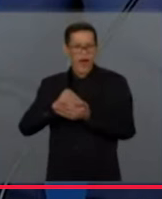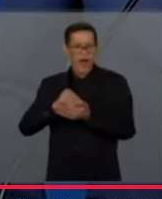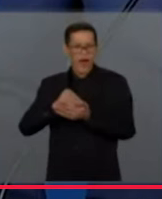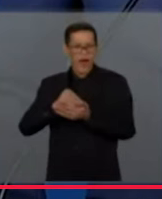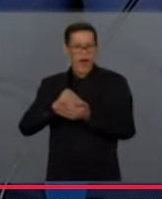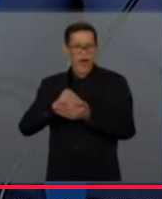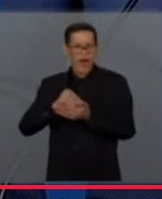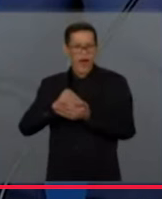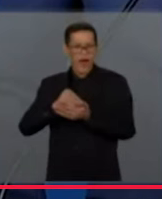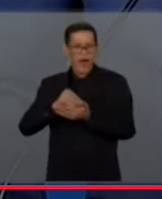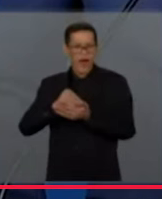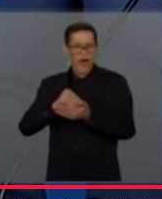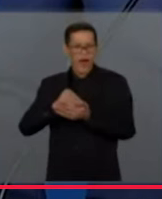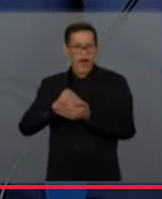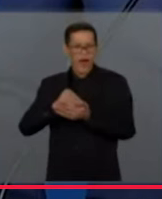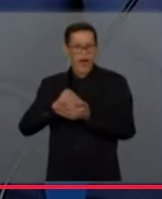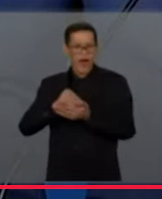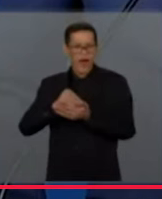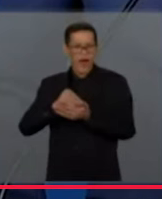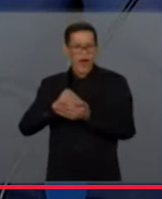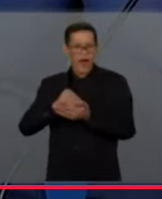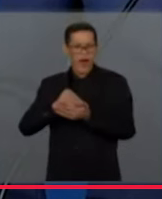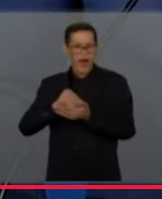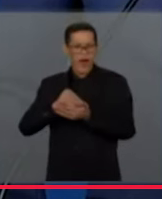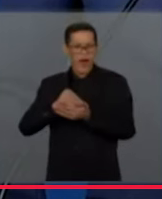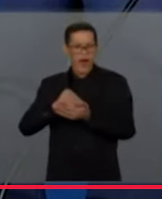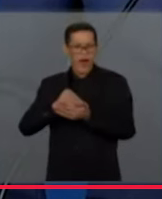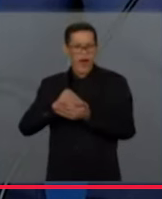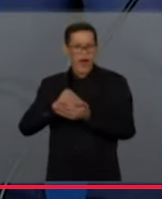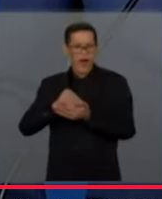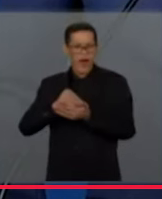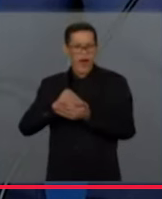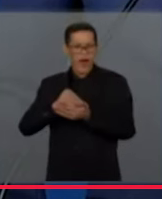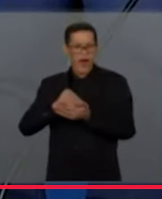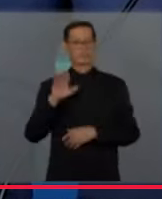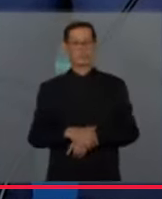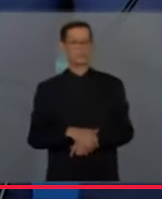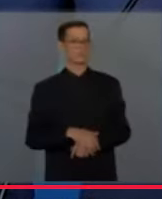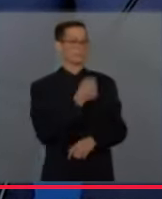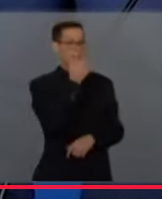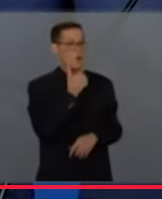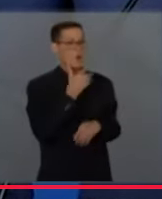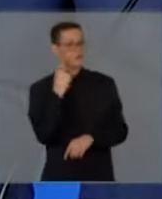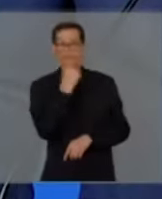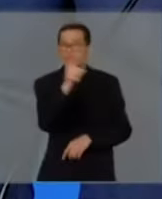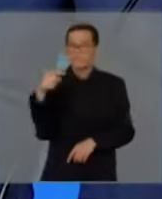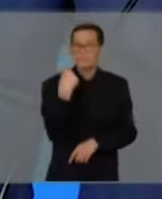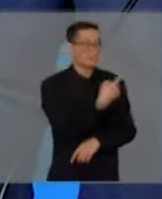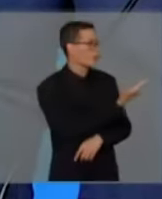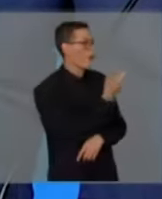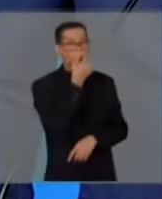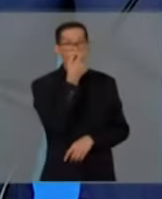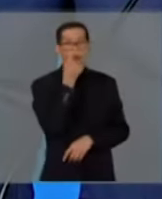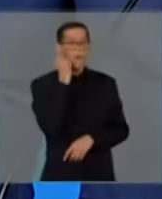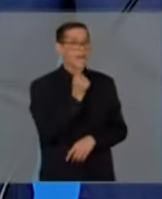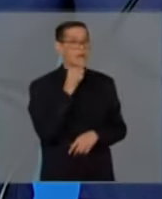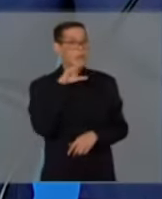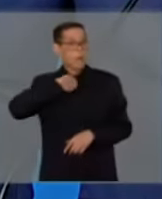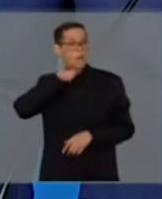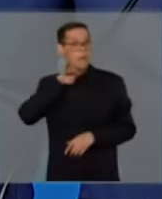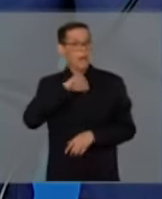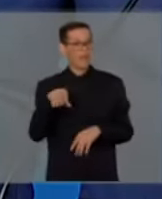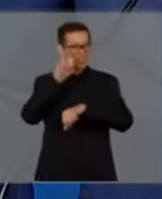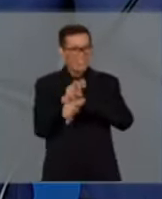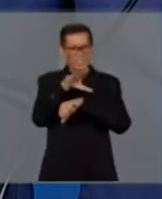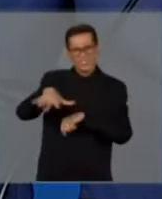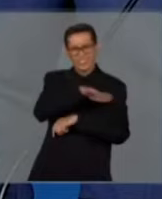república a luz respira a juventude Alan Ferreira respira a juventude vocês viram que ele não fica nem vermelho as crianças brincando às 23 horas